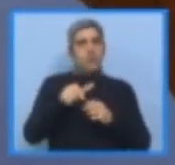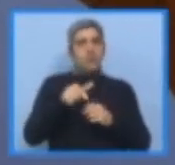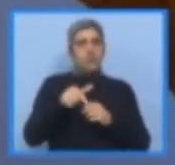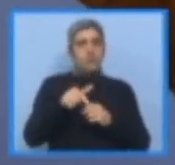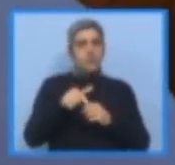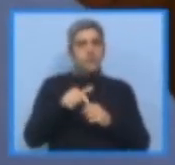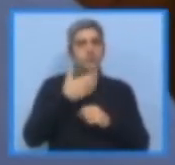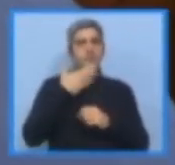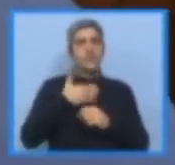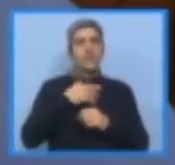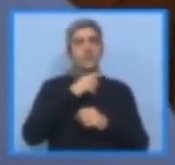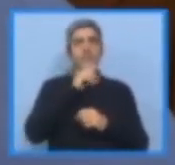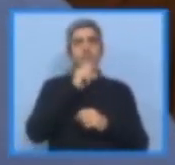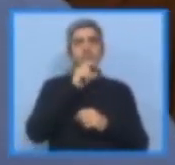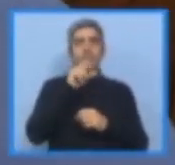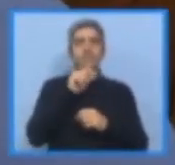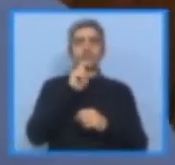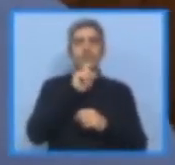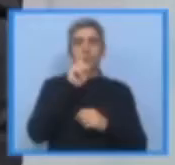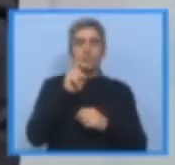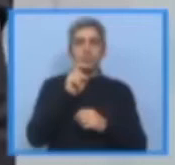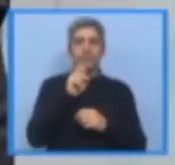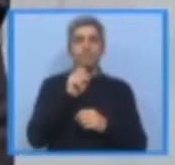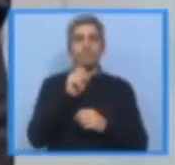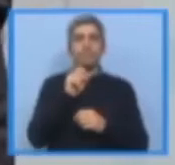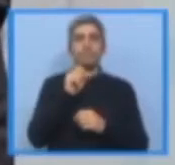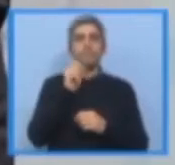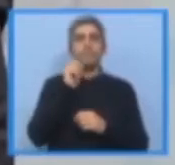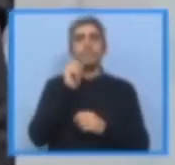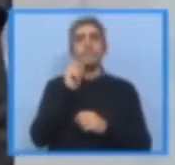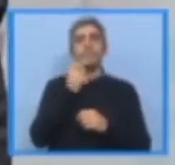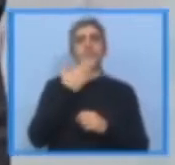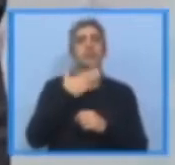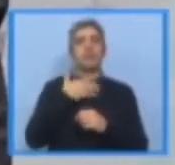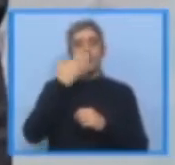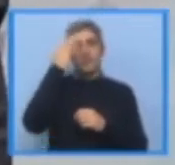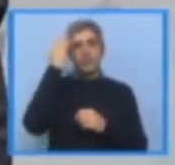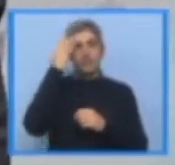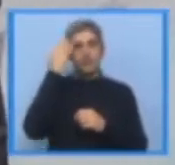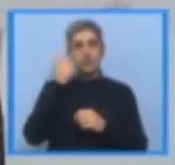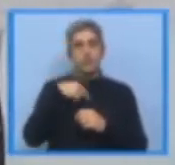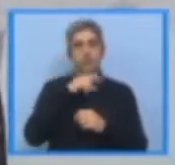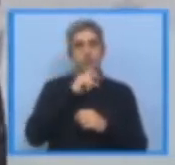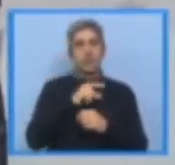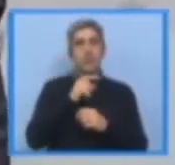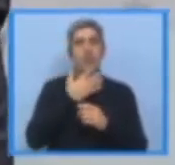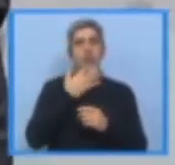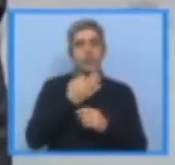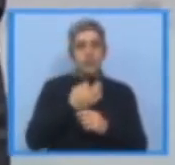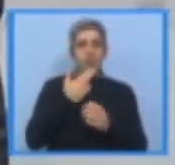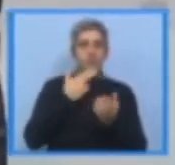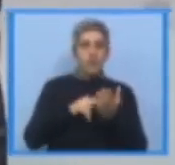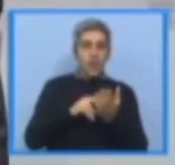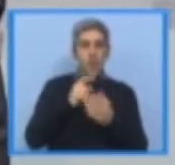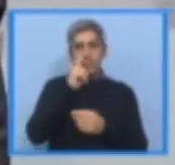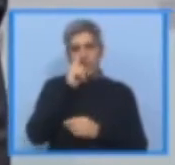E permite-me colocar aqui a questão do intermediário que nos facilita nós podermos acreditar se é verdade ou se